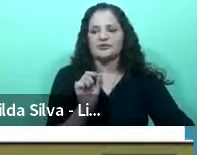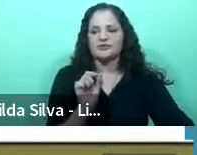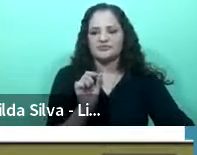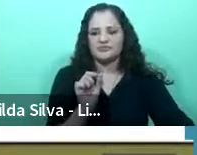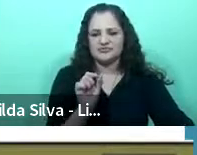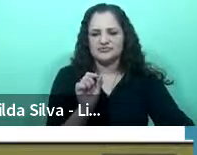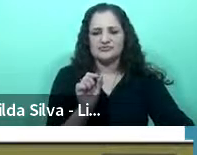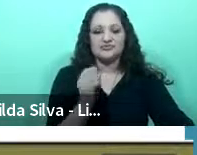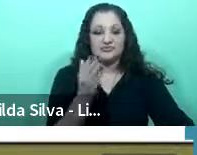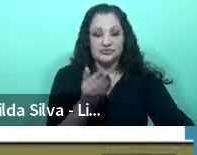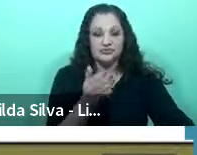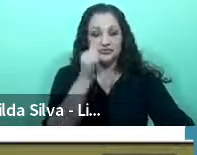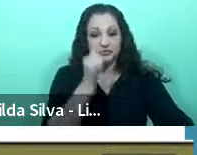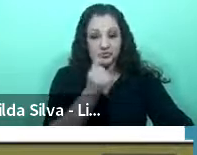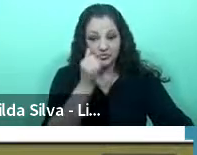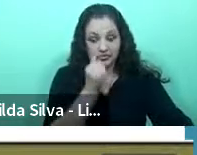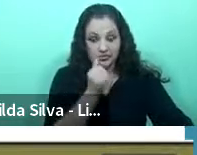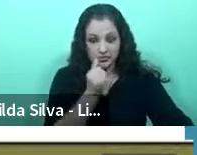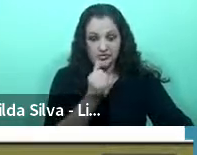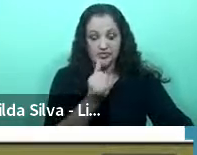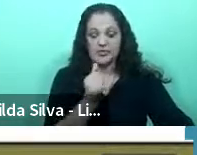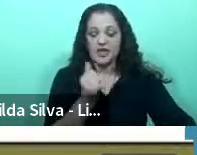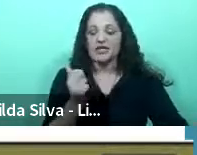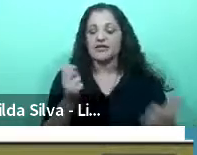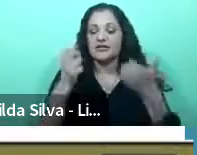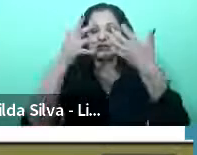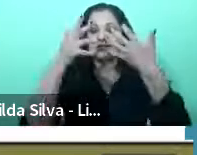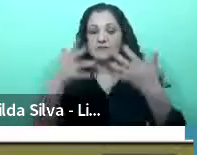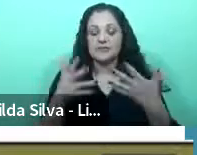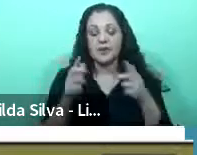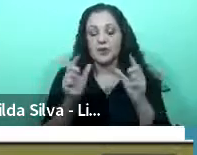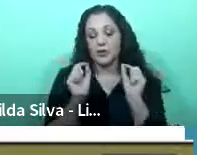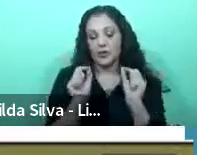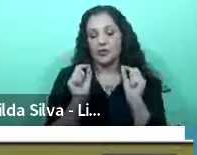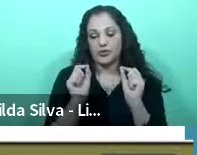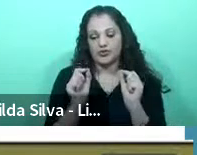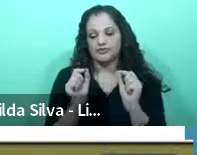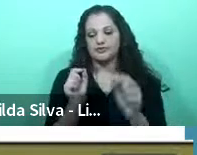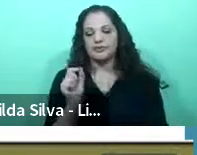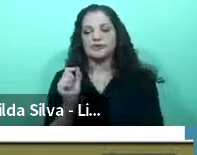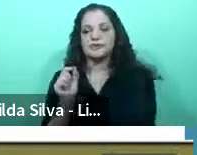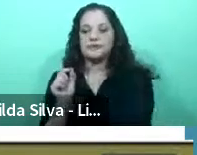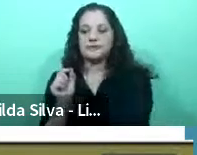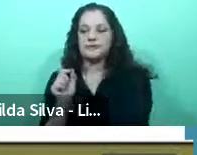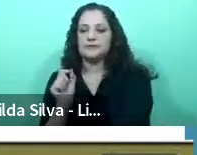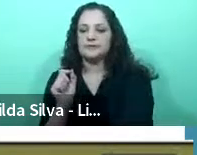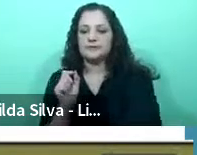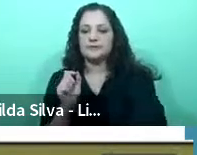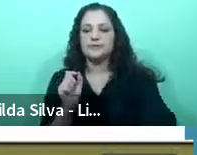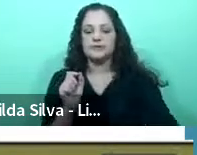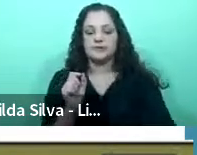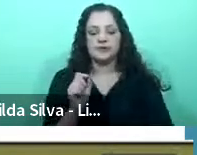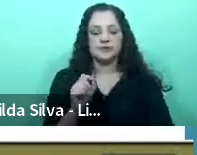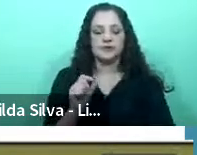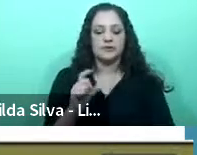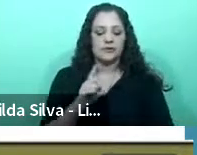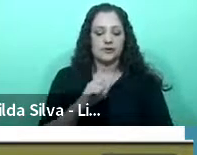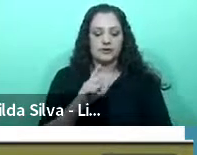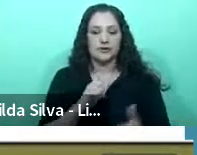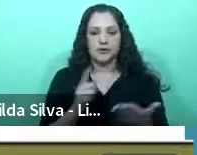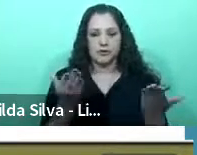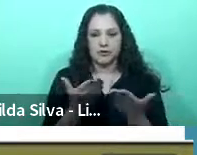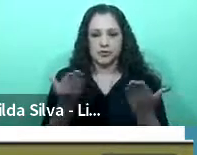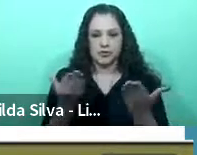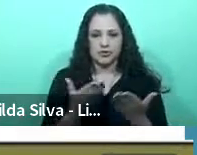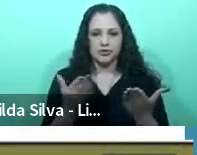A Ronick vai explicar que a fonte do qual o regime atualmente extrai